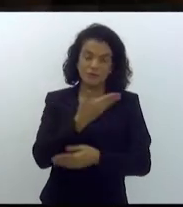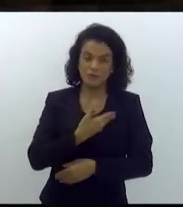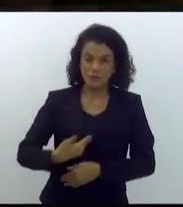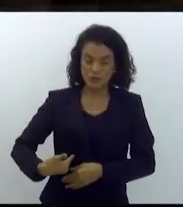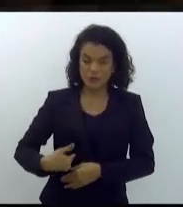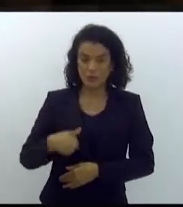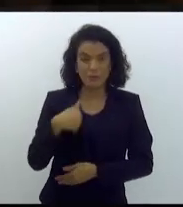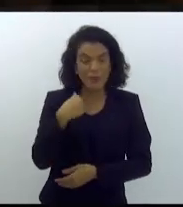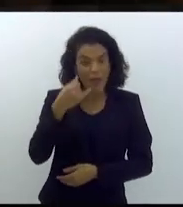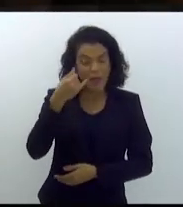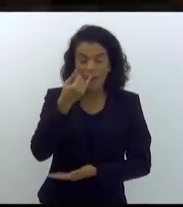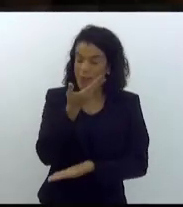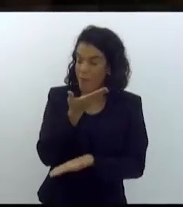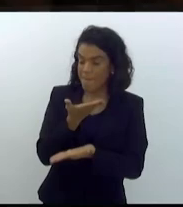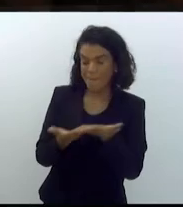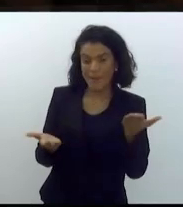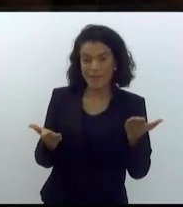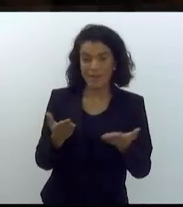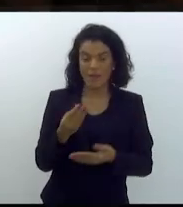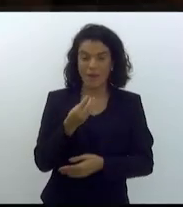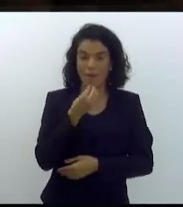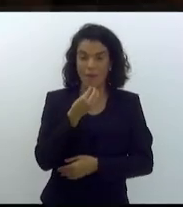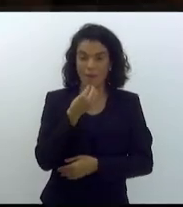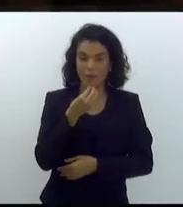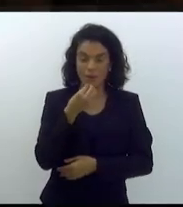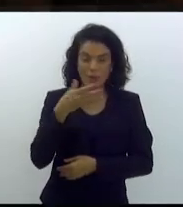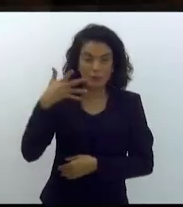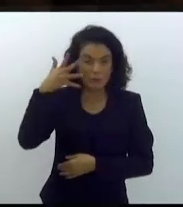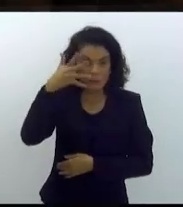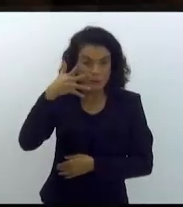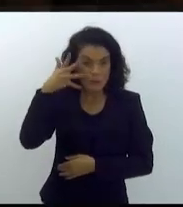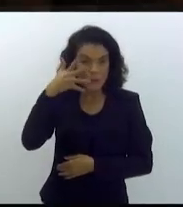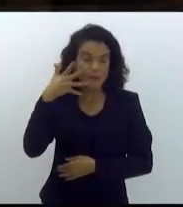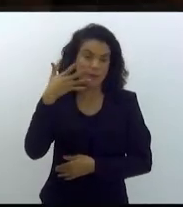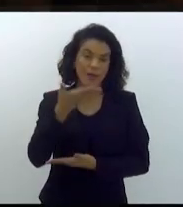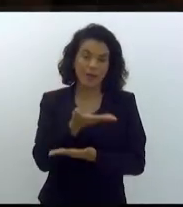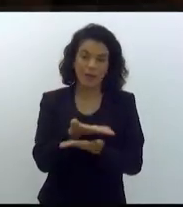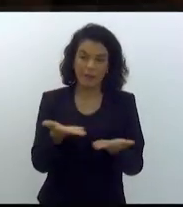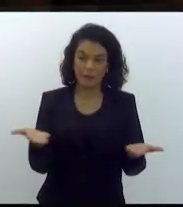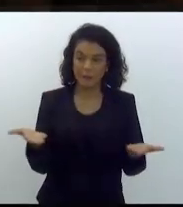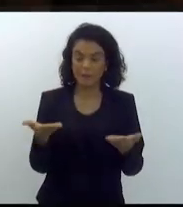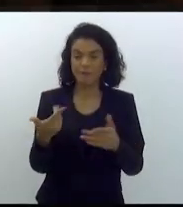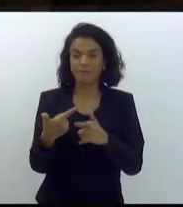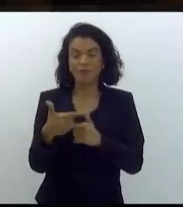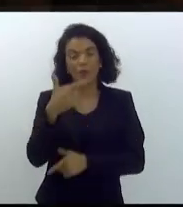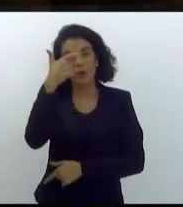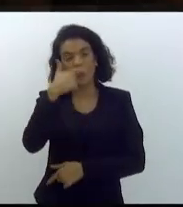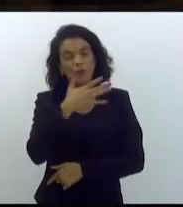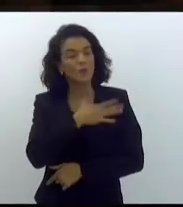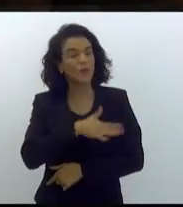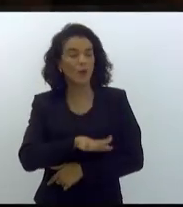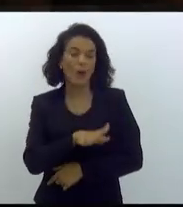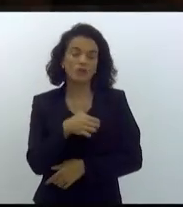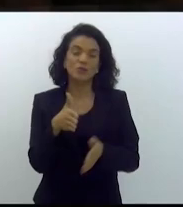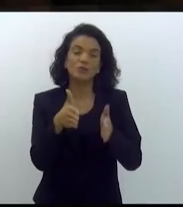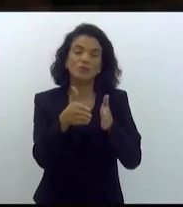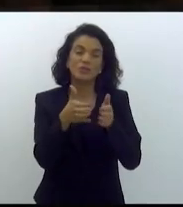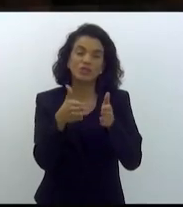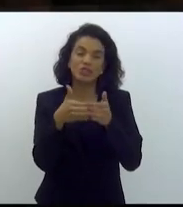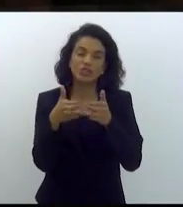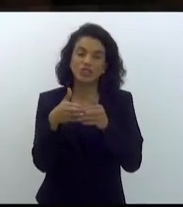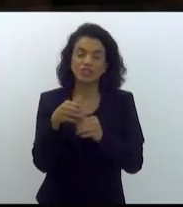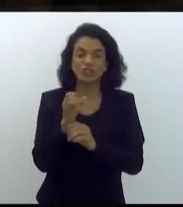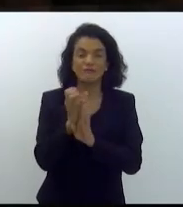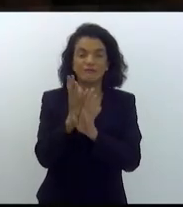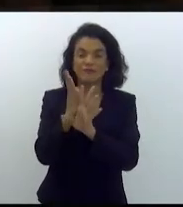oportunidade de fazer esse registro porque não gosto de pedir pela ordem